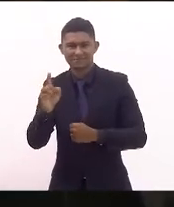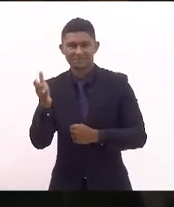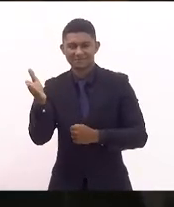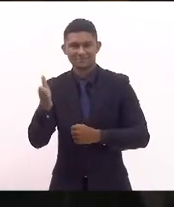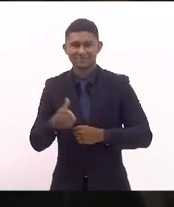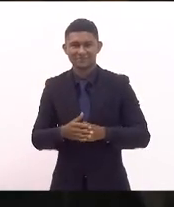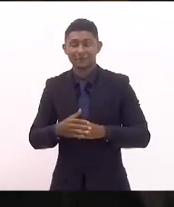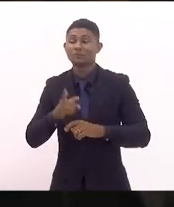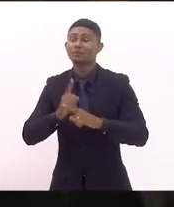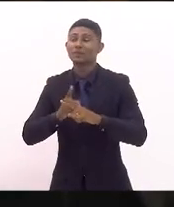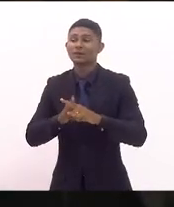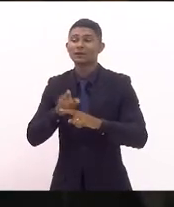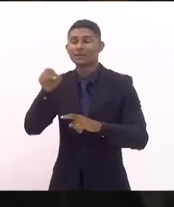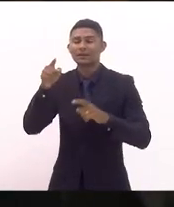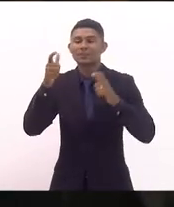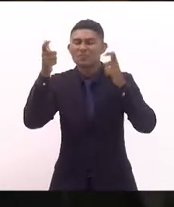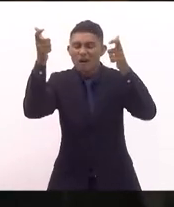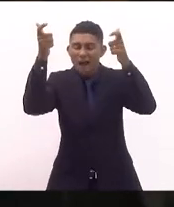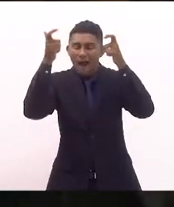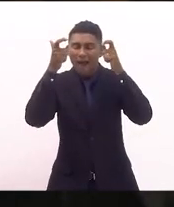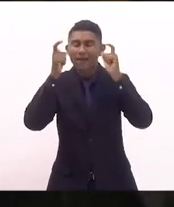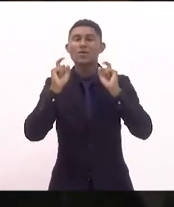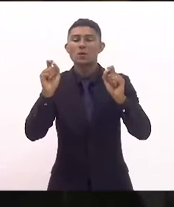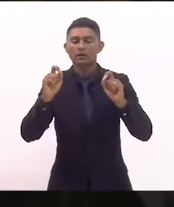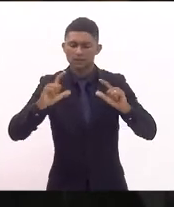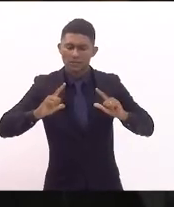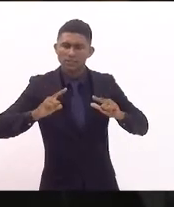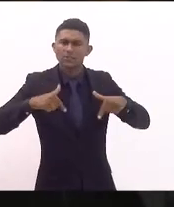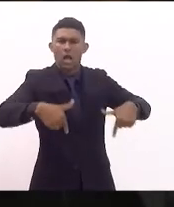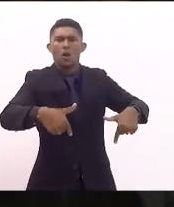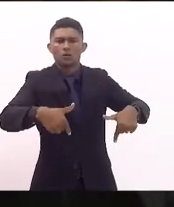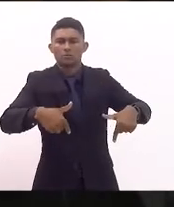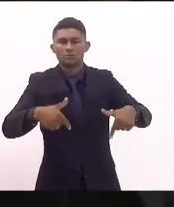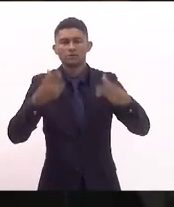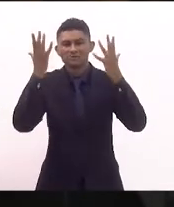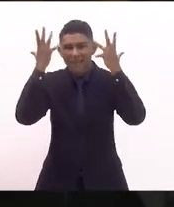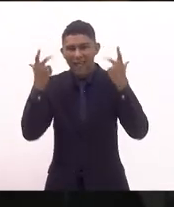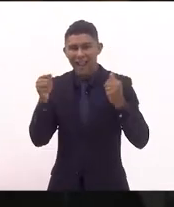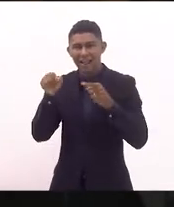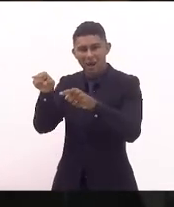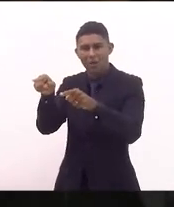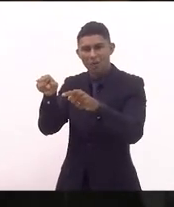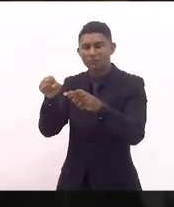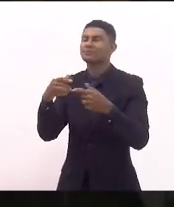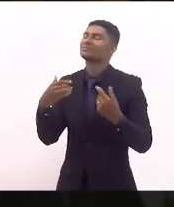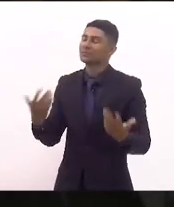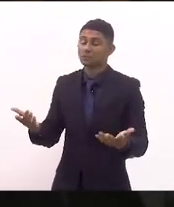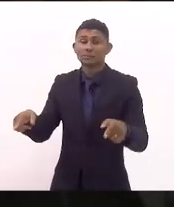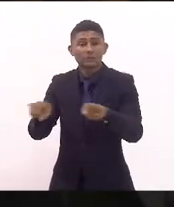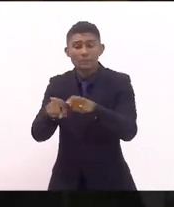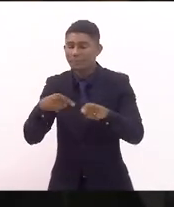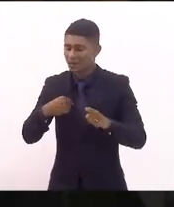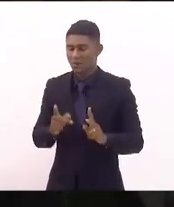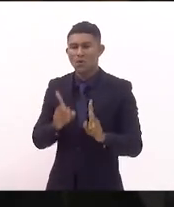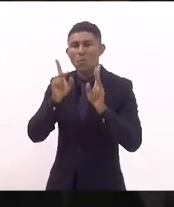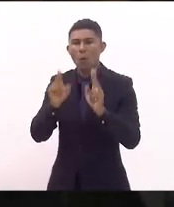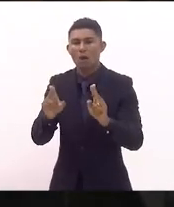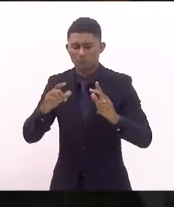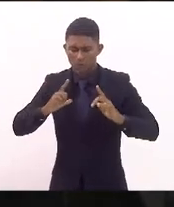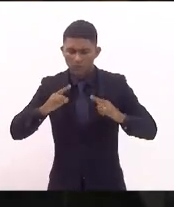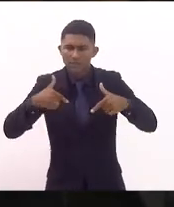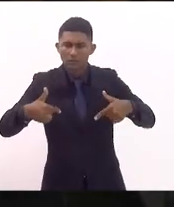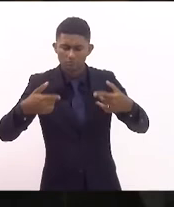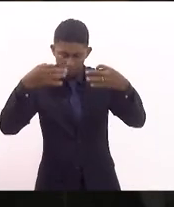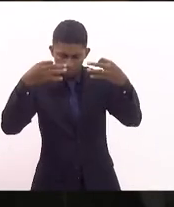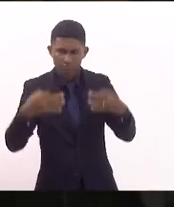Porque ele é o rei de atitudes e ações. E foi a partir de atitudes corretas,